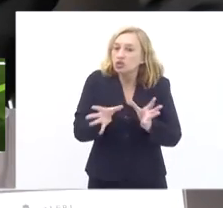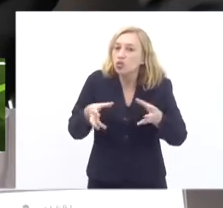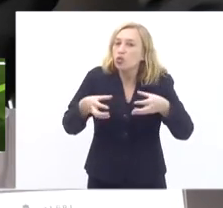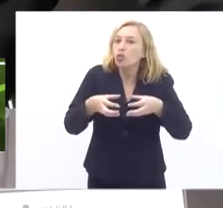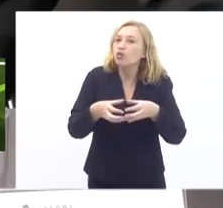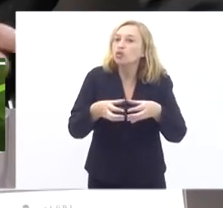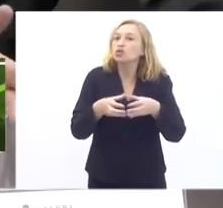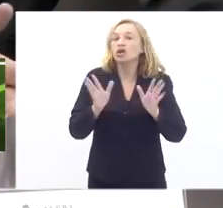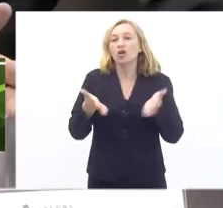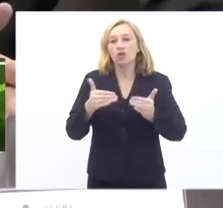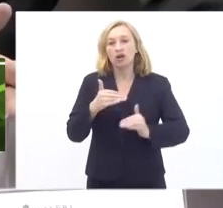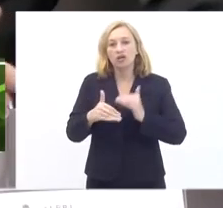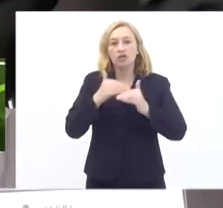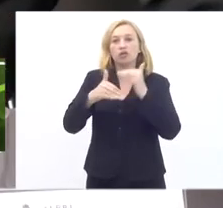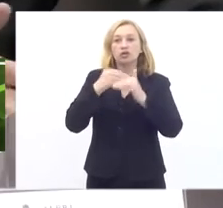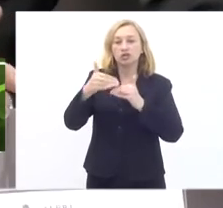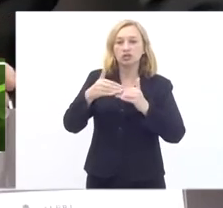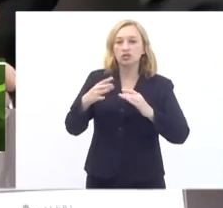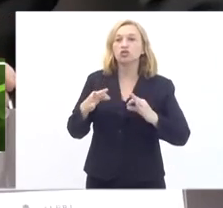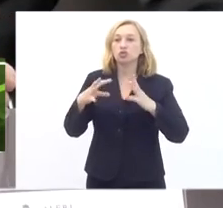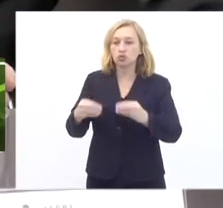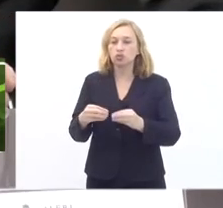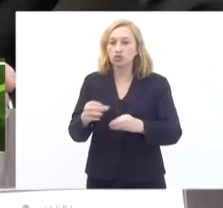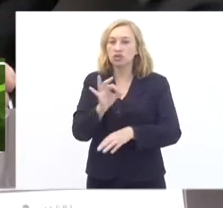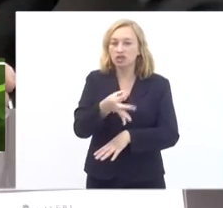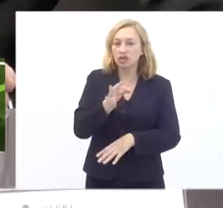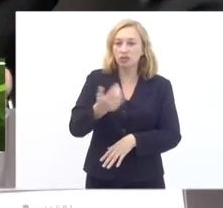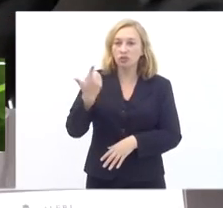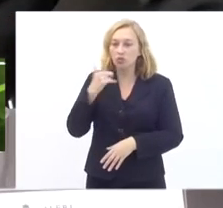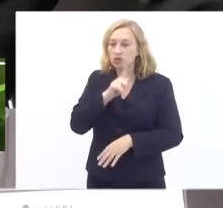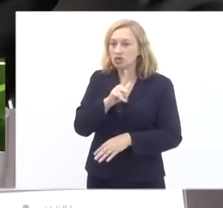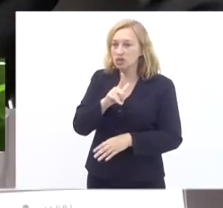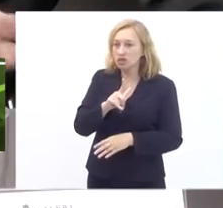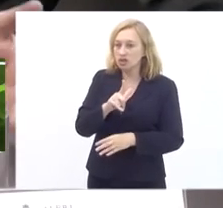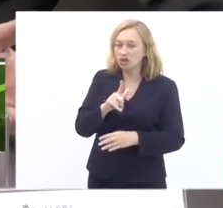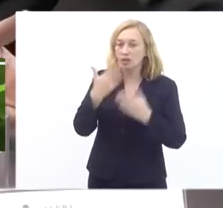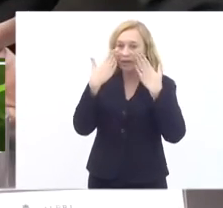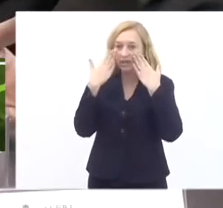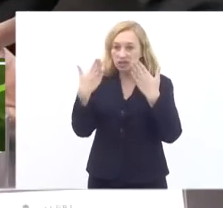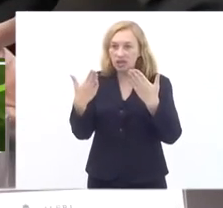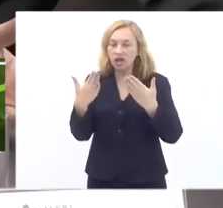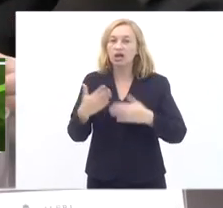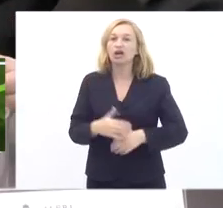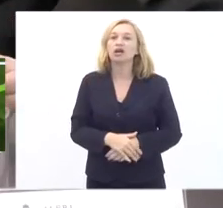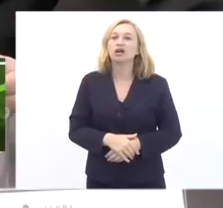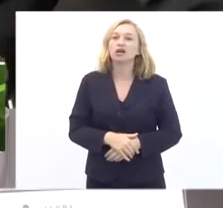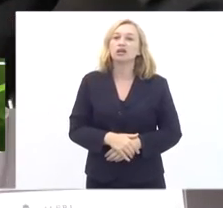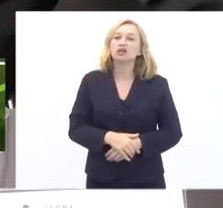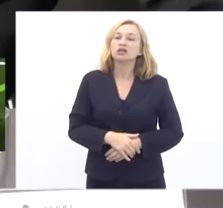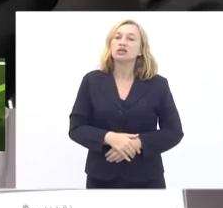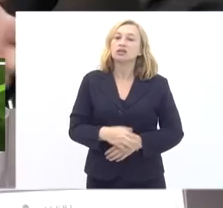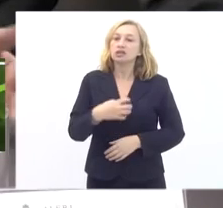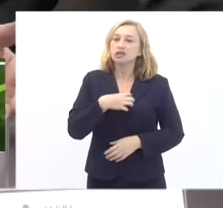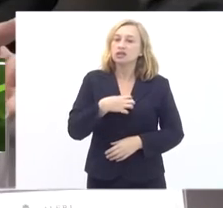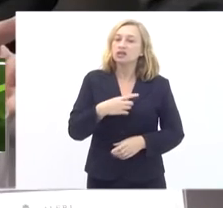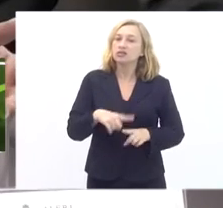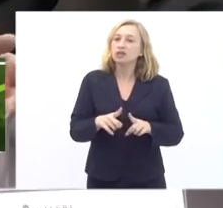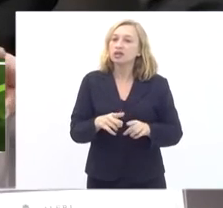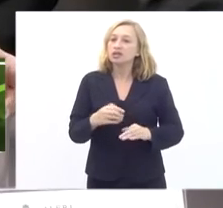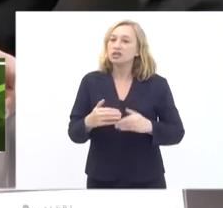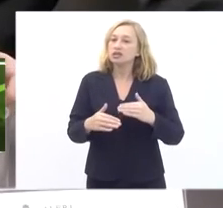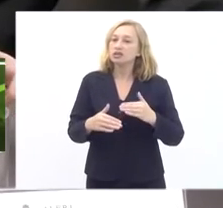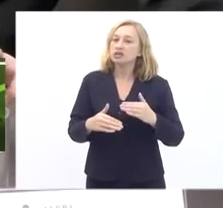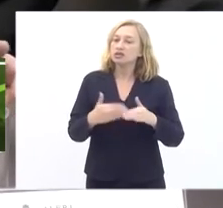Então, agora, a evolução disso, e certamente nós conseguiremos entregar e apresentar elementos nesse sentido, mas a evolução disso